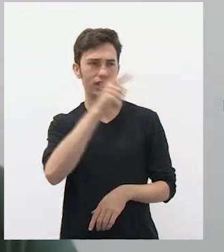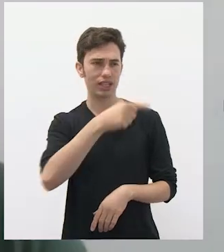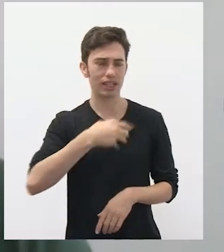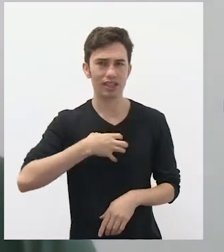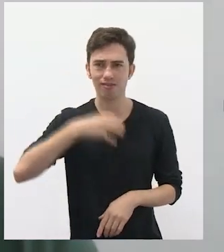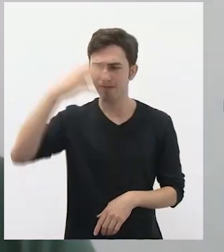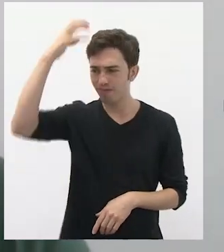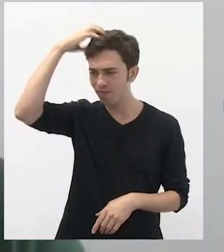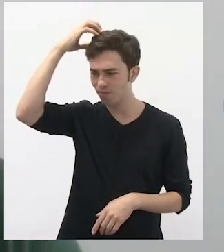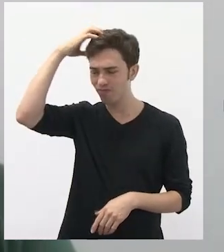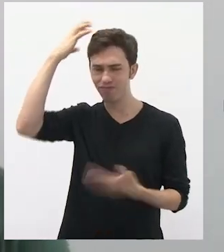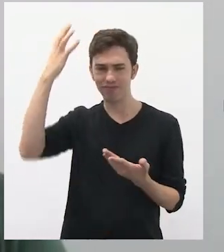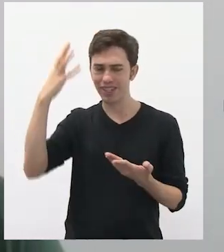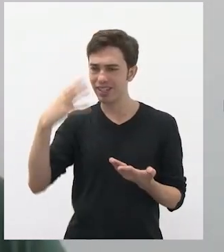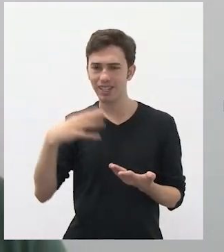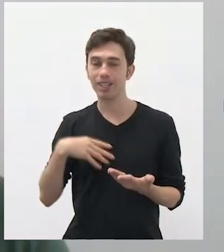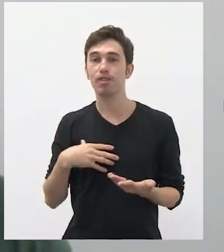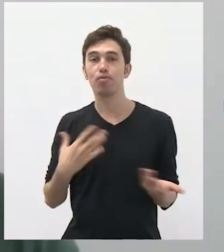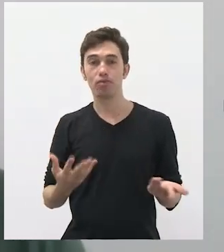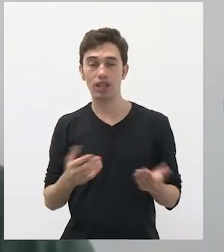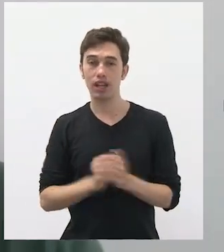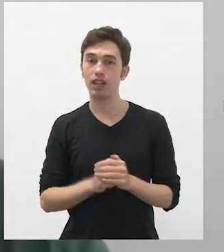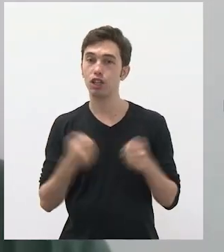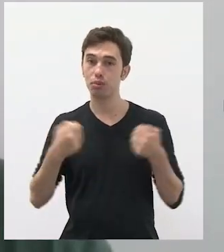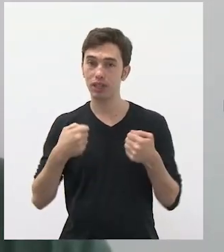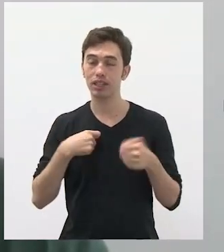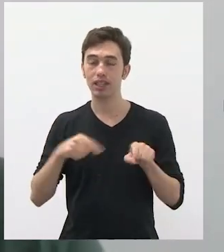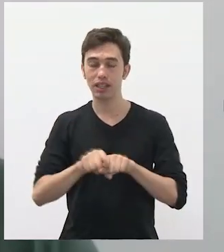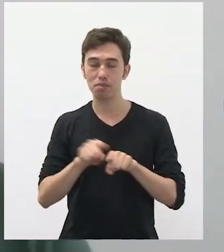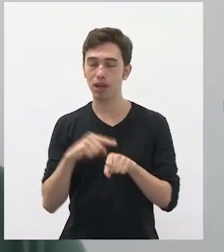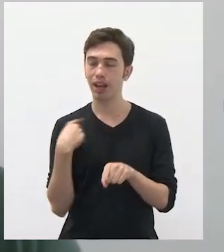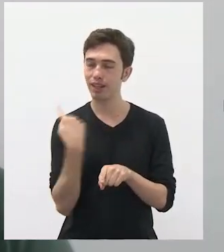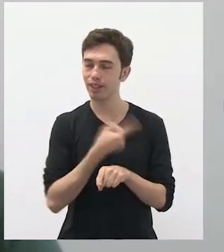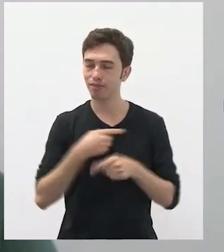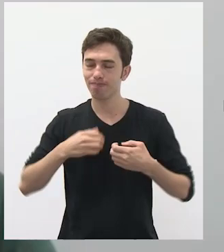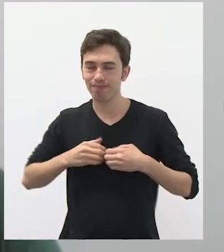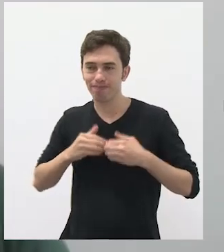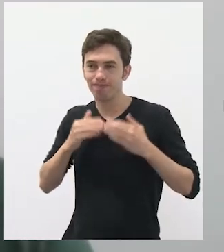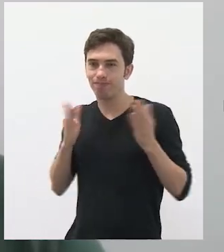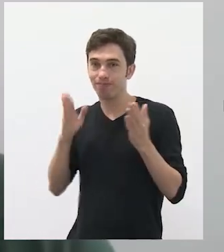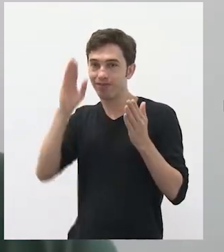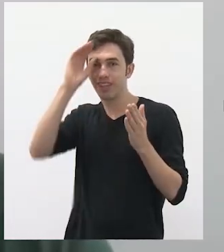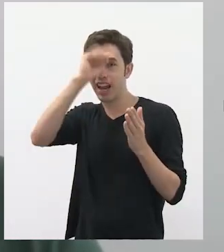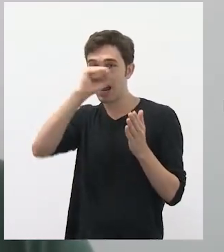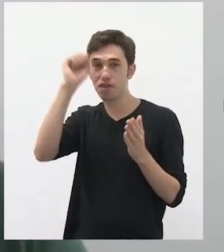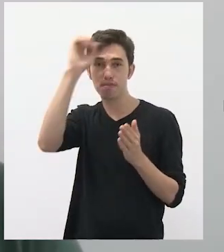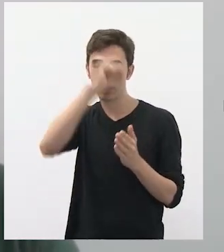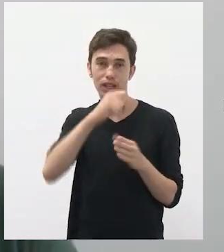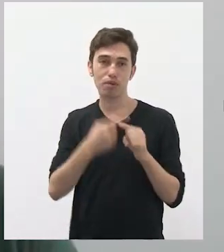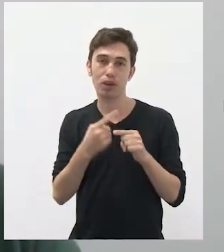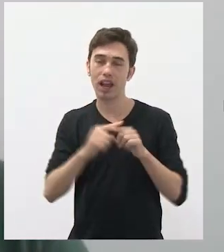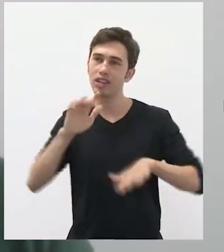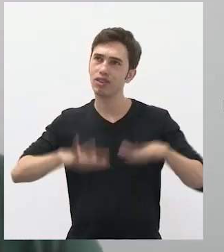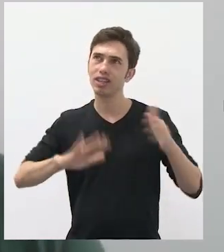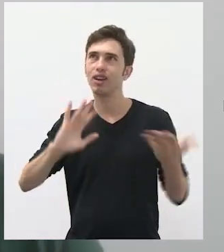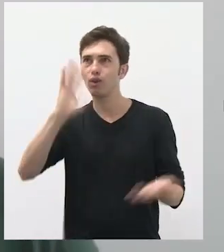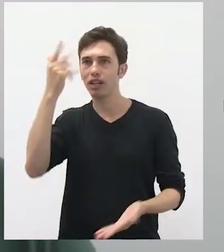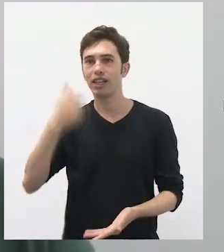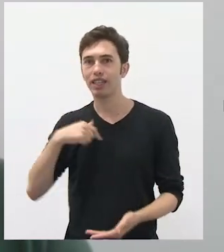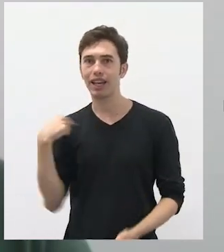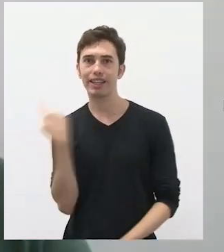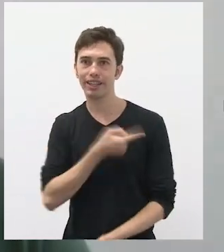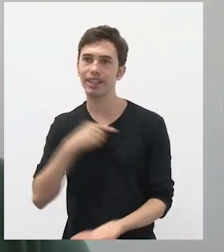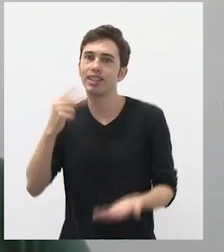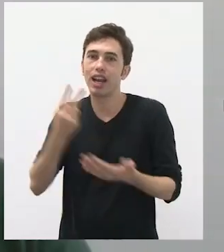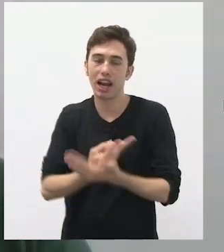Estar aberto a aprender, muitas vezes a gente vai errar como indivíduo, a gente está inserido numa sociedade que é